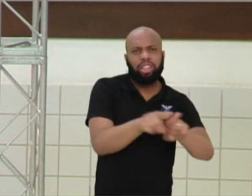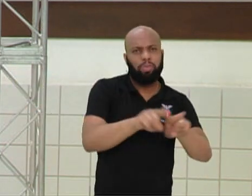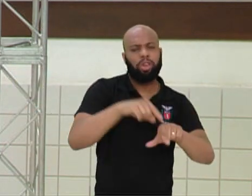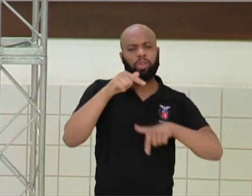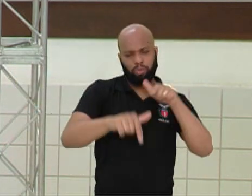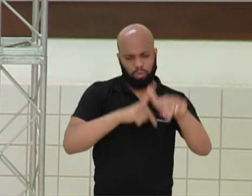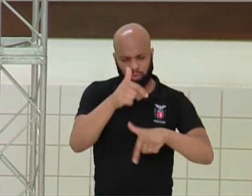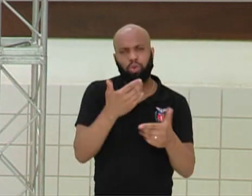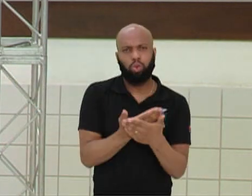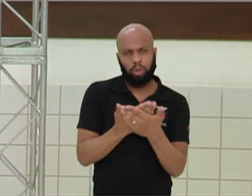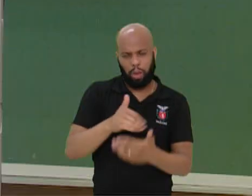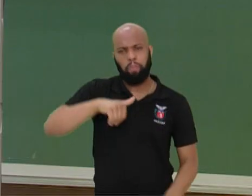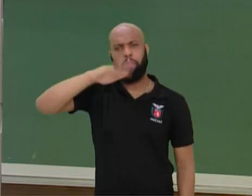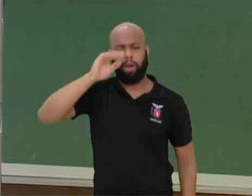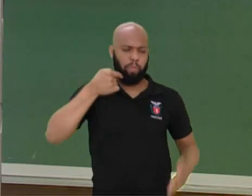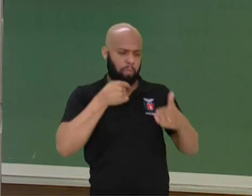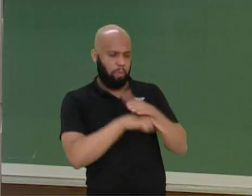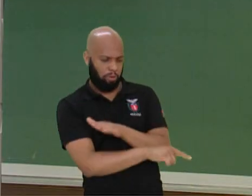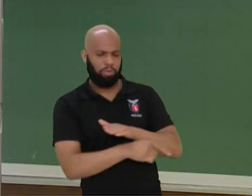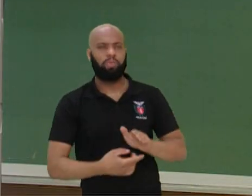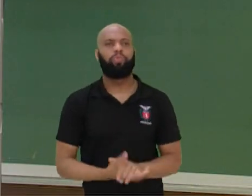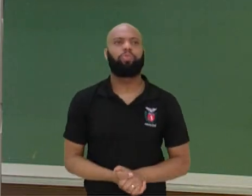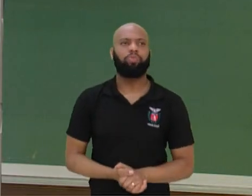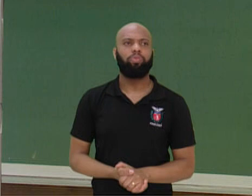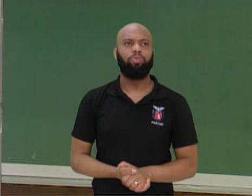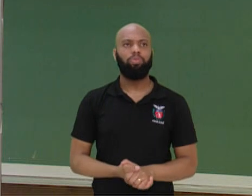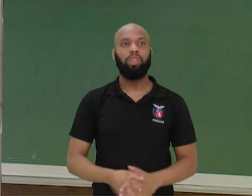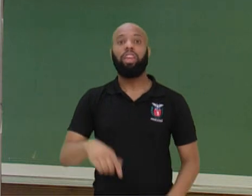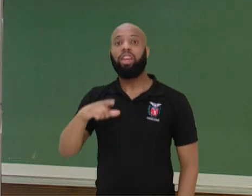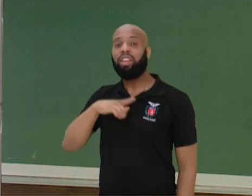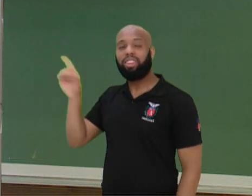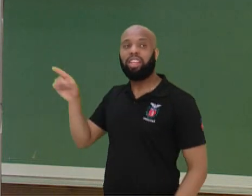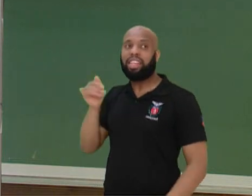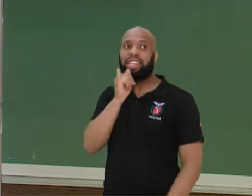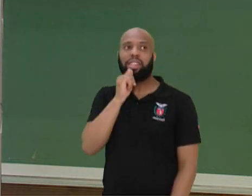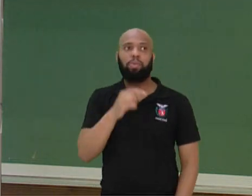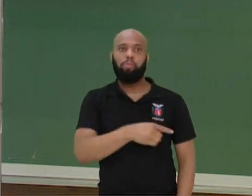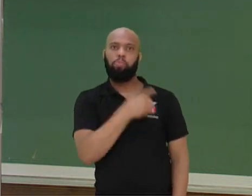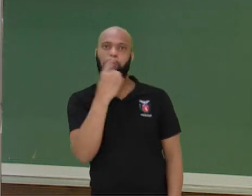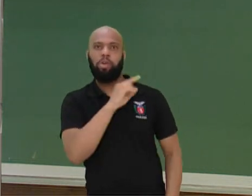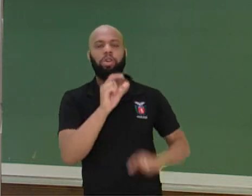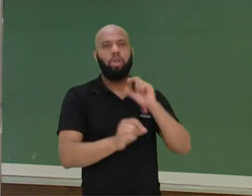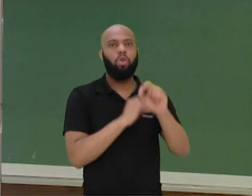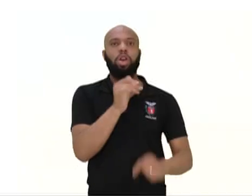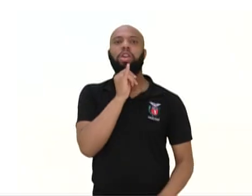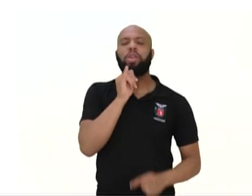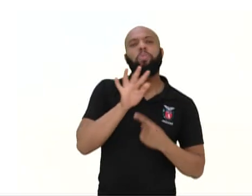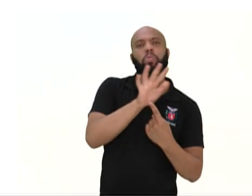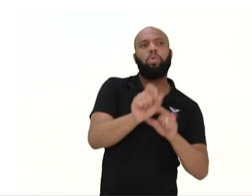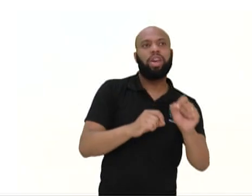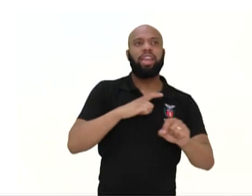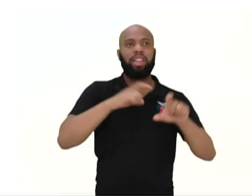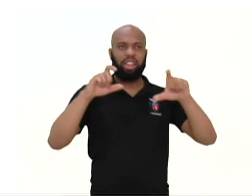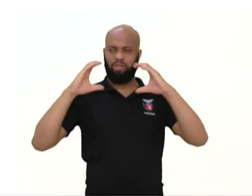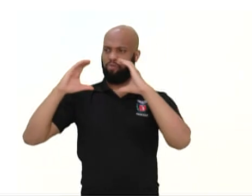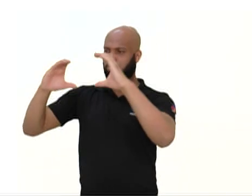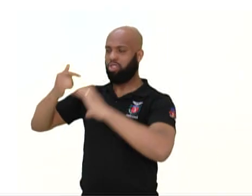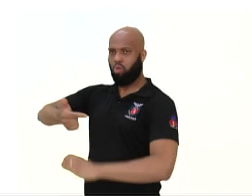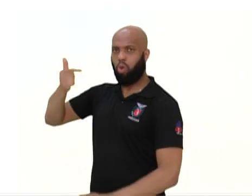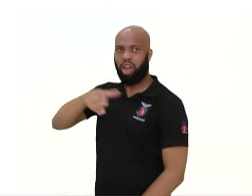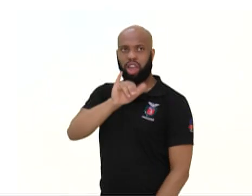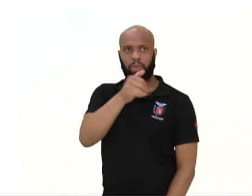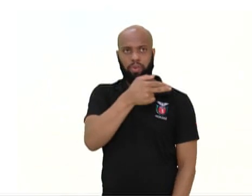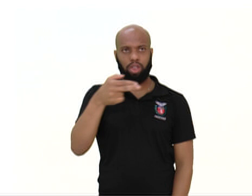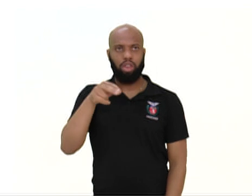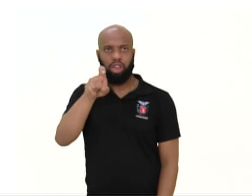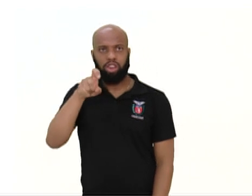com isso hoje. Voltando aqui, né? Já tenho o meu primeiro exemplo, né? E o exemplo diz o seguinte, ó, dada a função quadrática y